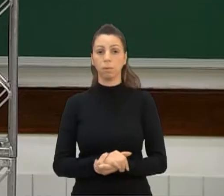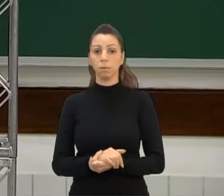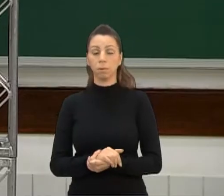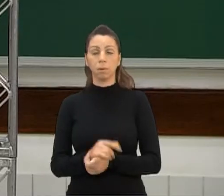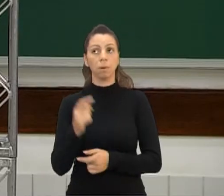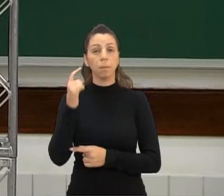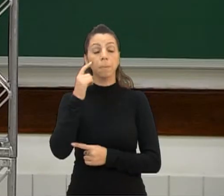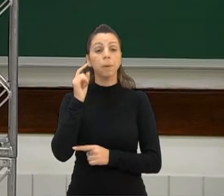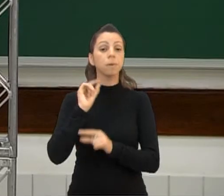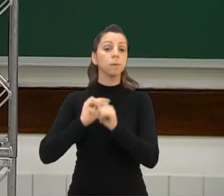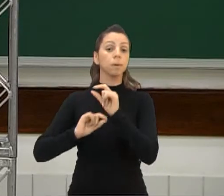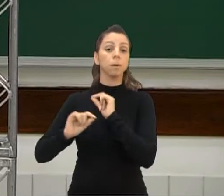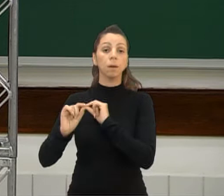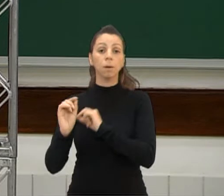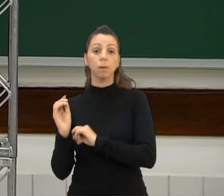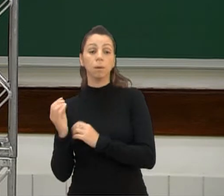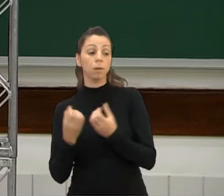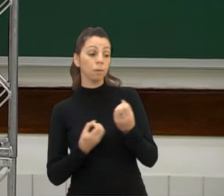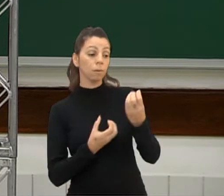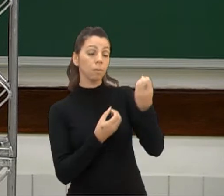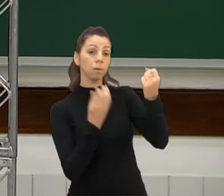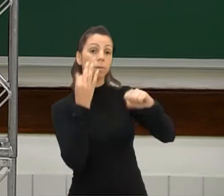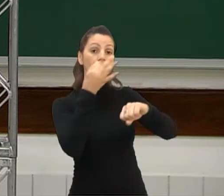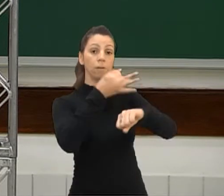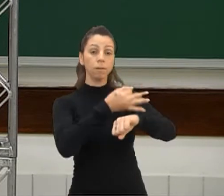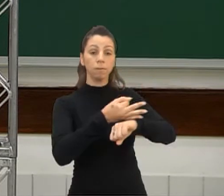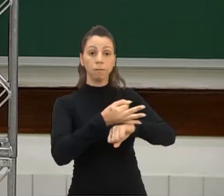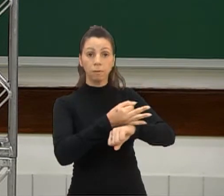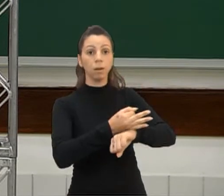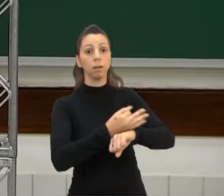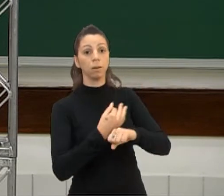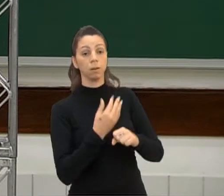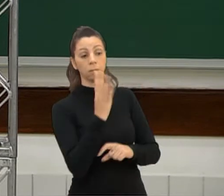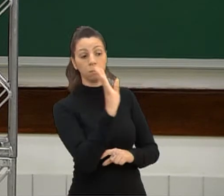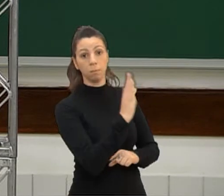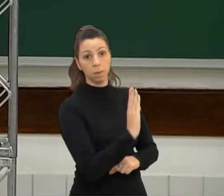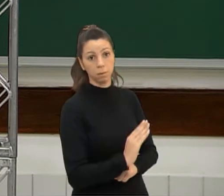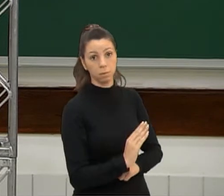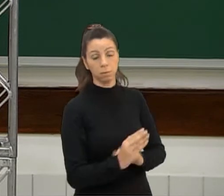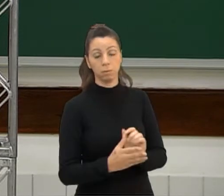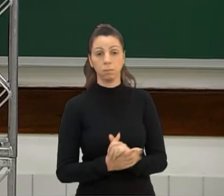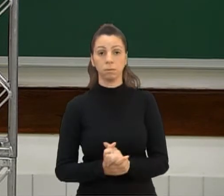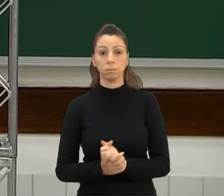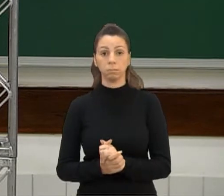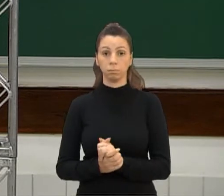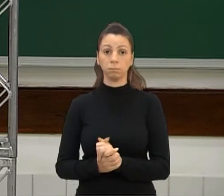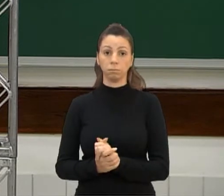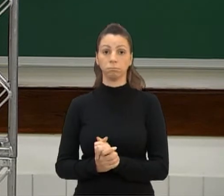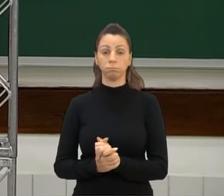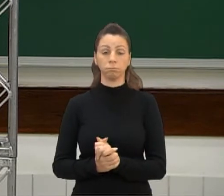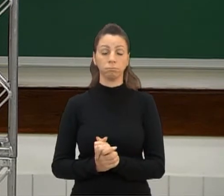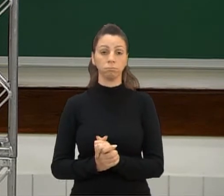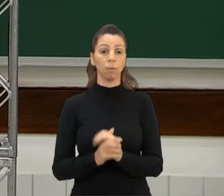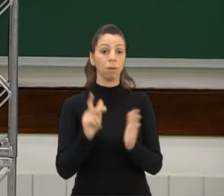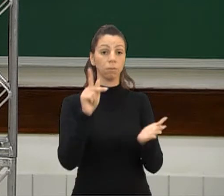eu penso em ir para o Brasil nas férias. Tá? Então, sim, essa é verdadeira. Habla sobre la